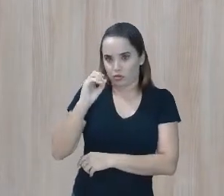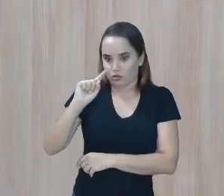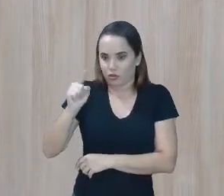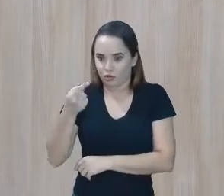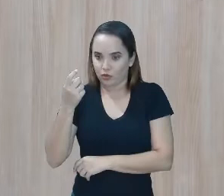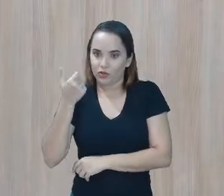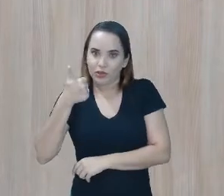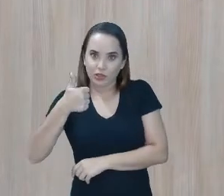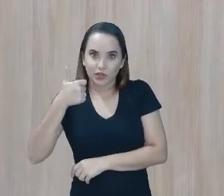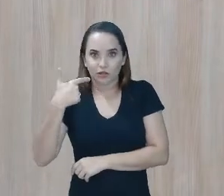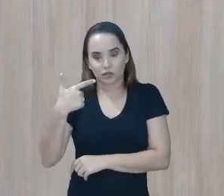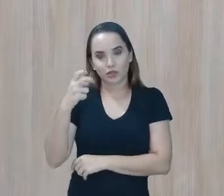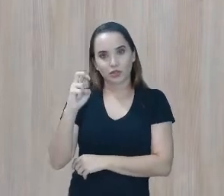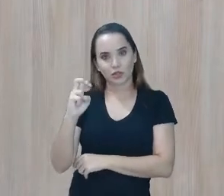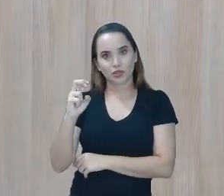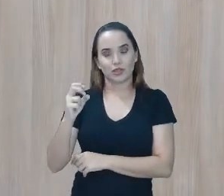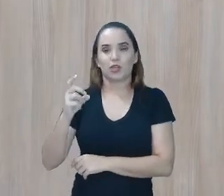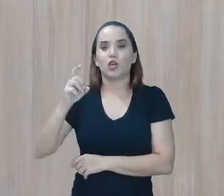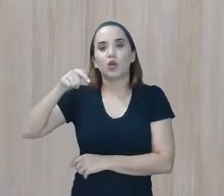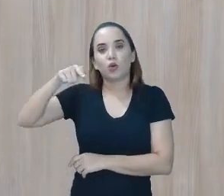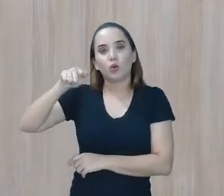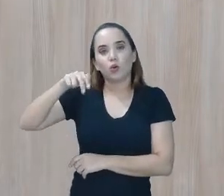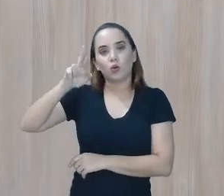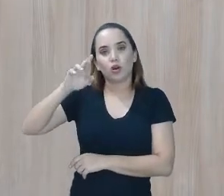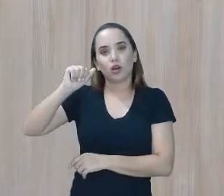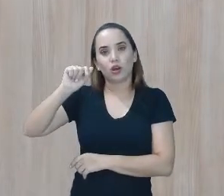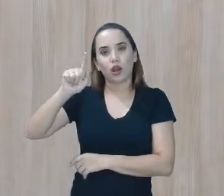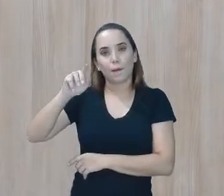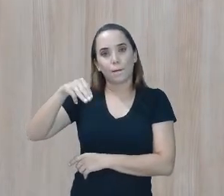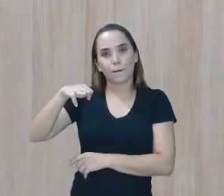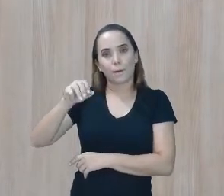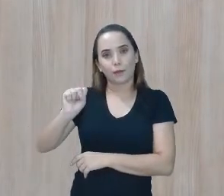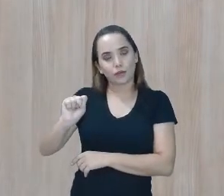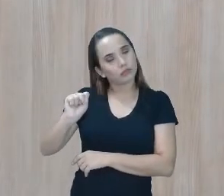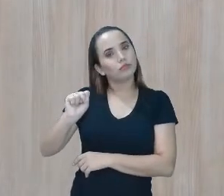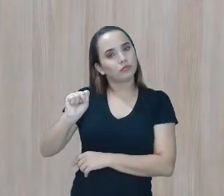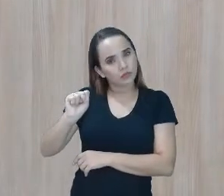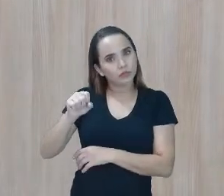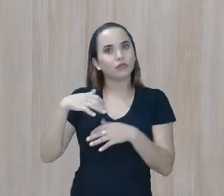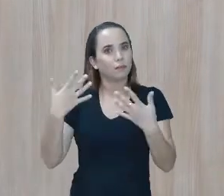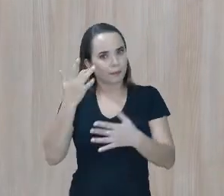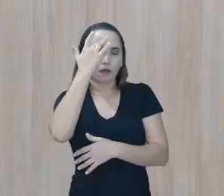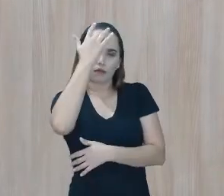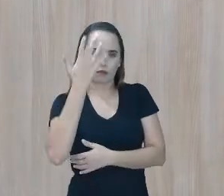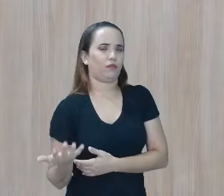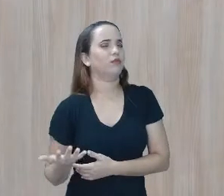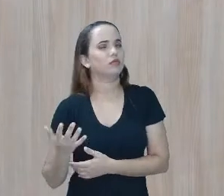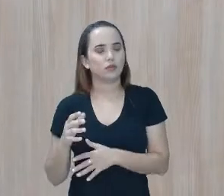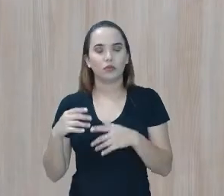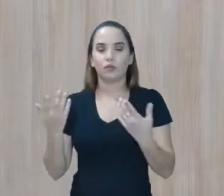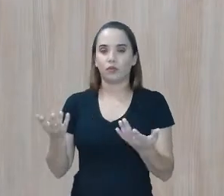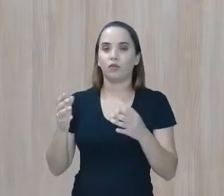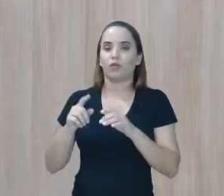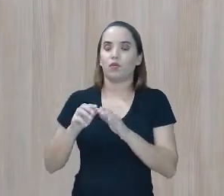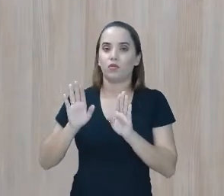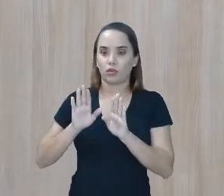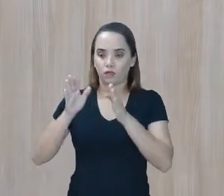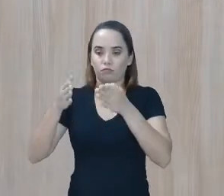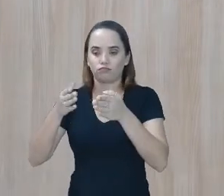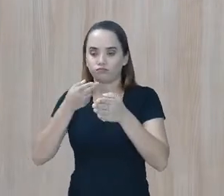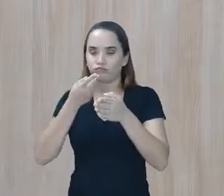ou 0,125 quilos de queijo, tá certo? Ou seja, geralmente quando a gente se refere a